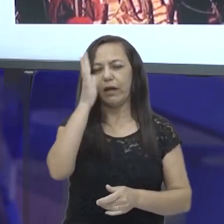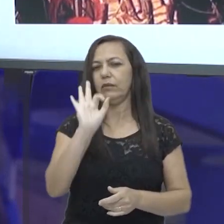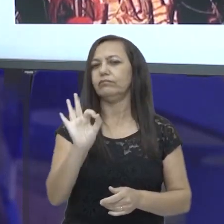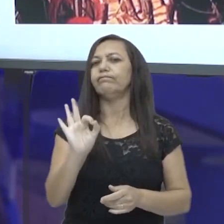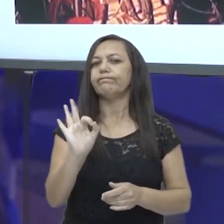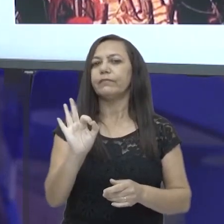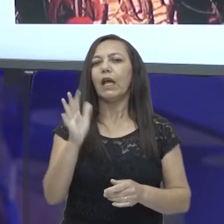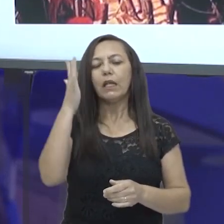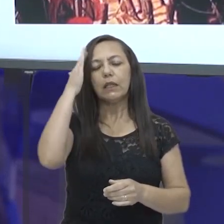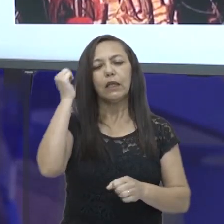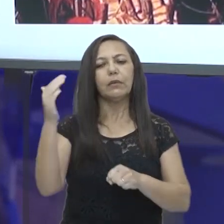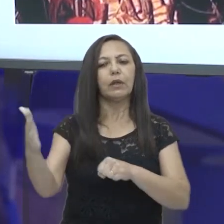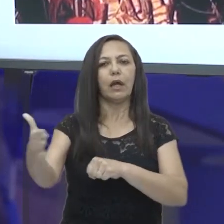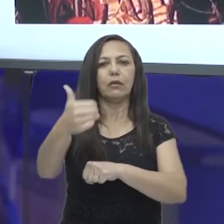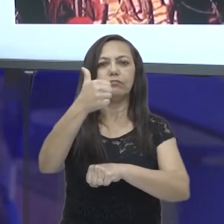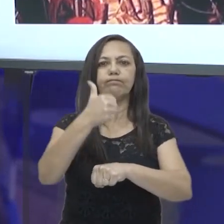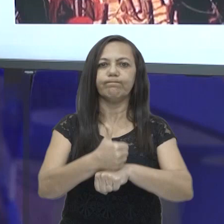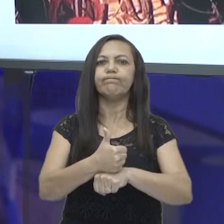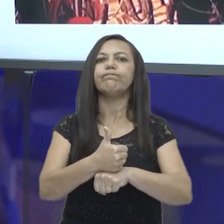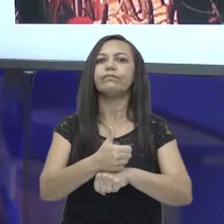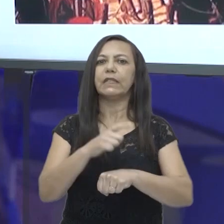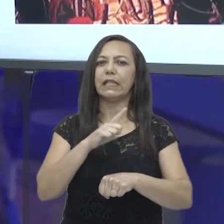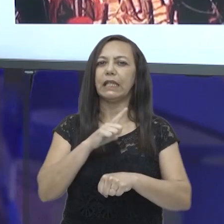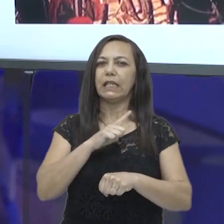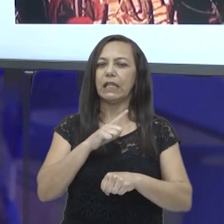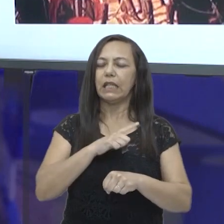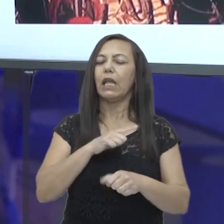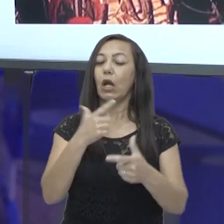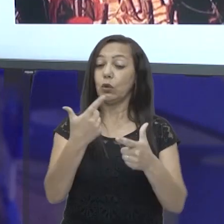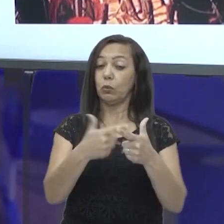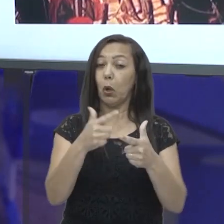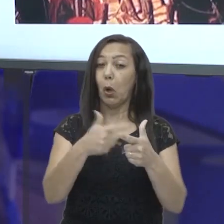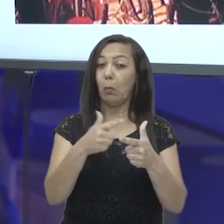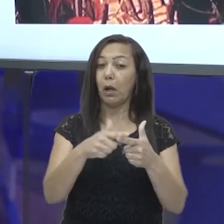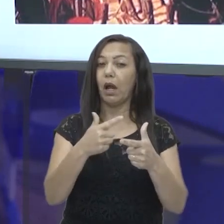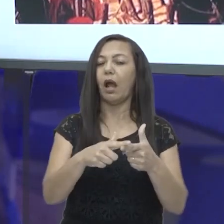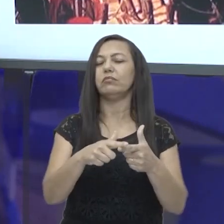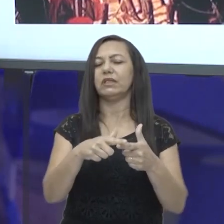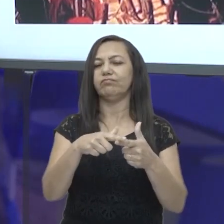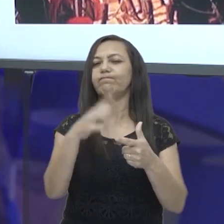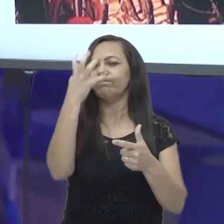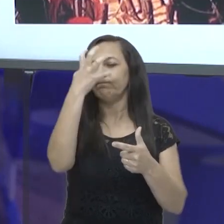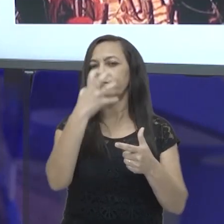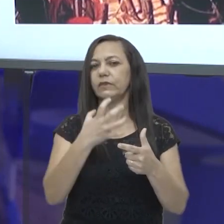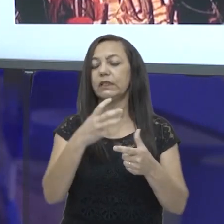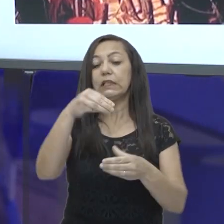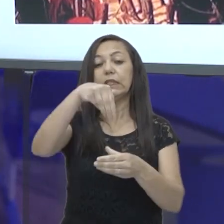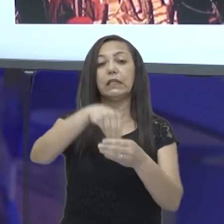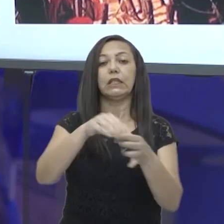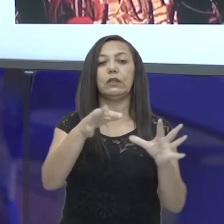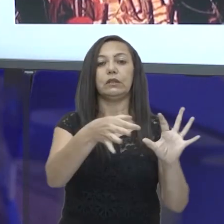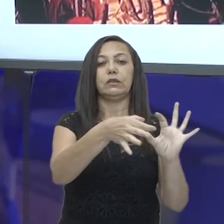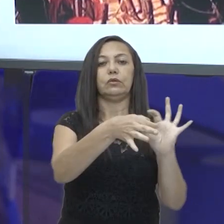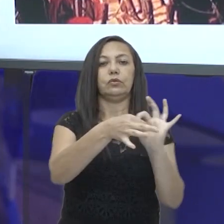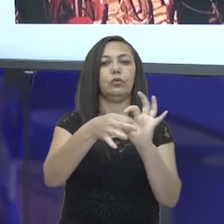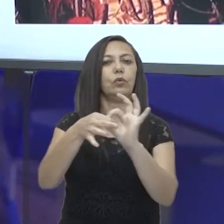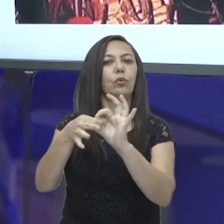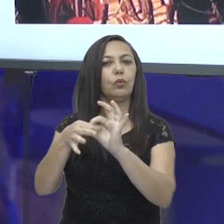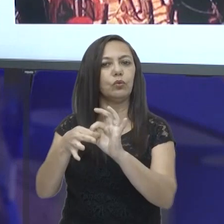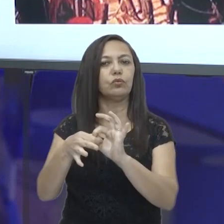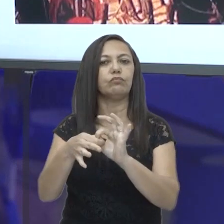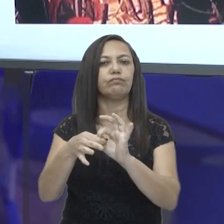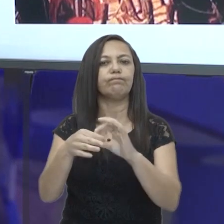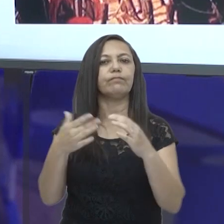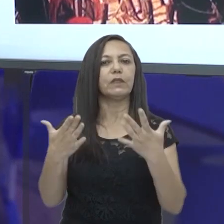que toda colonização ela tem os seus ranços, tem suas misérias que traz dentro do seu contexto, ou seja, a